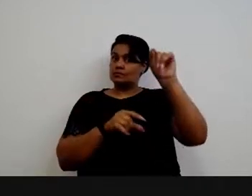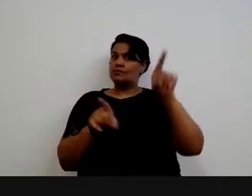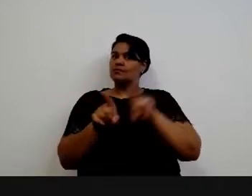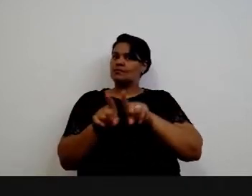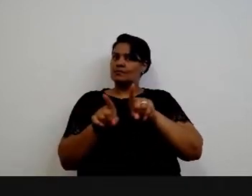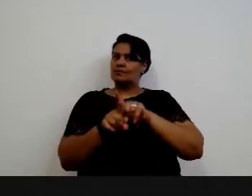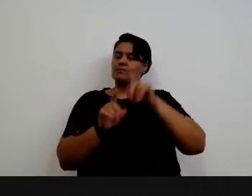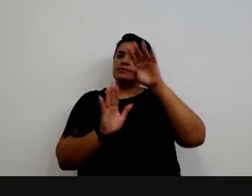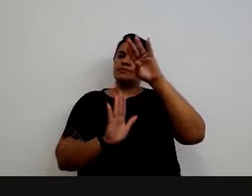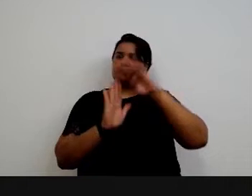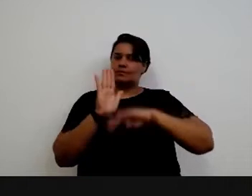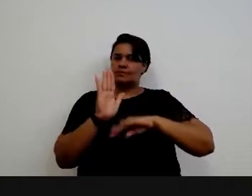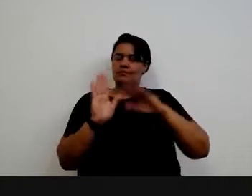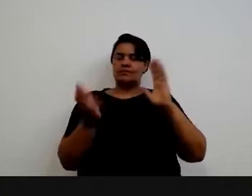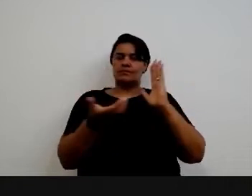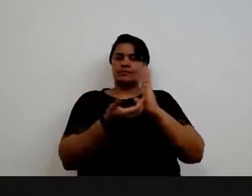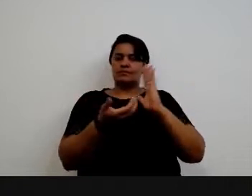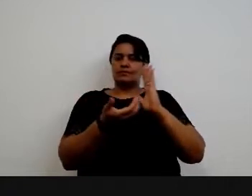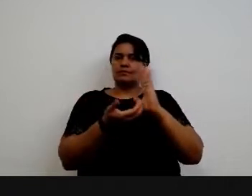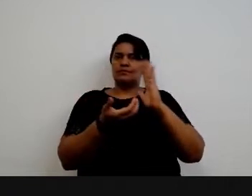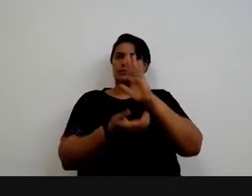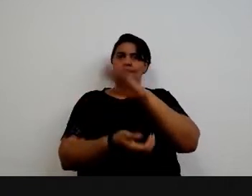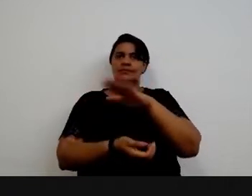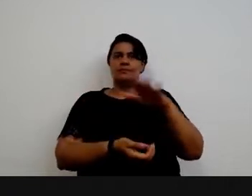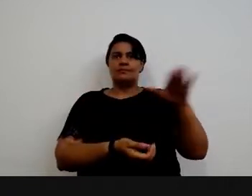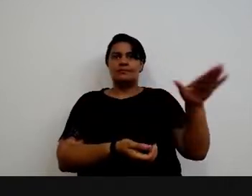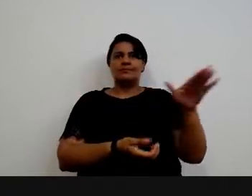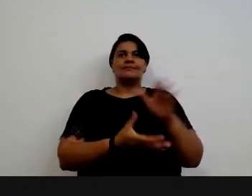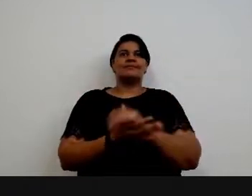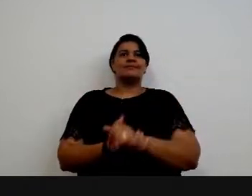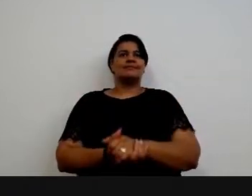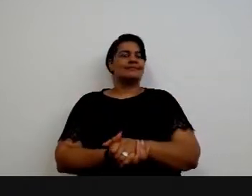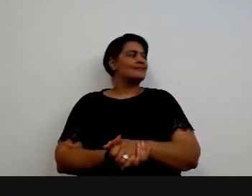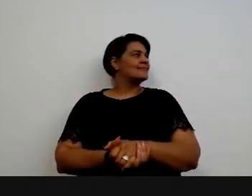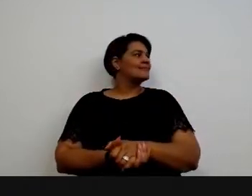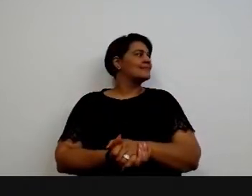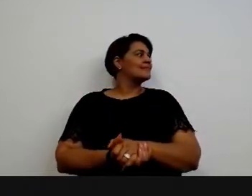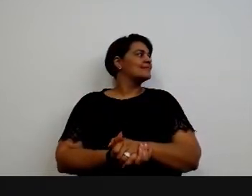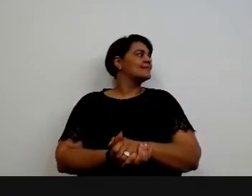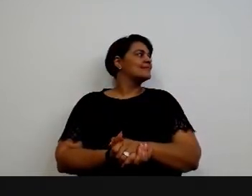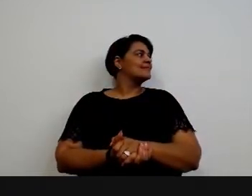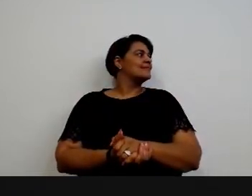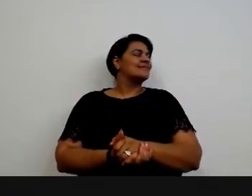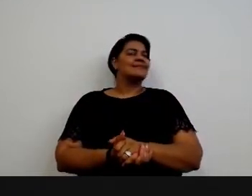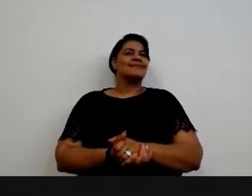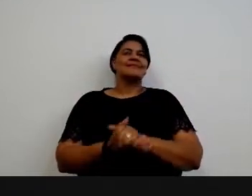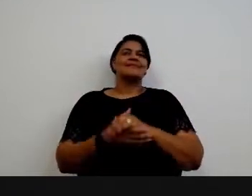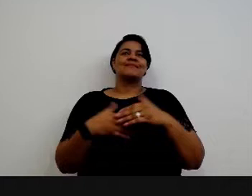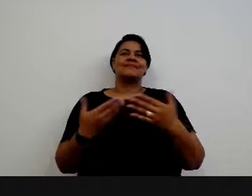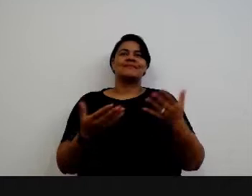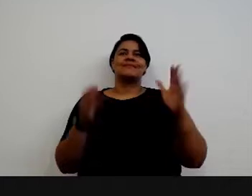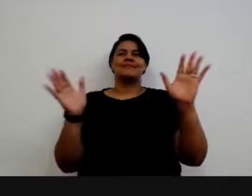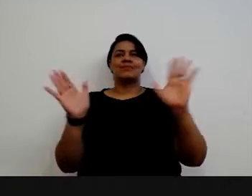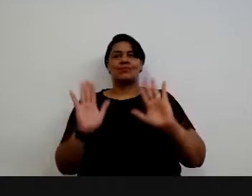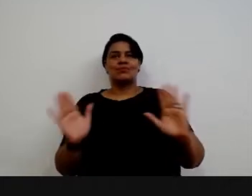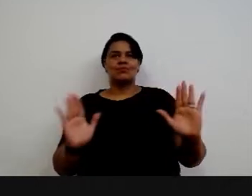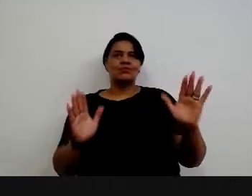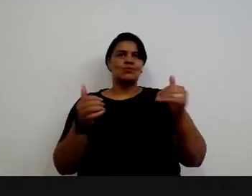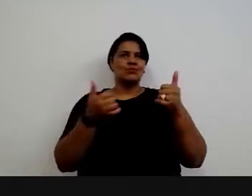também do nosso programa Câmara Mirim. Nossa querida Marília, fala um pouquinho um oi aí para o pessoal, Marília.